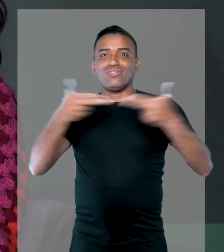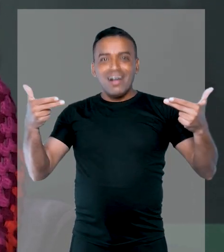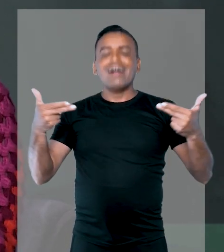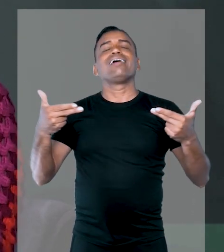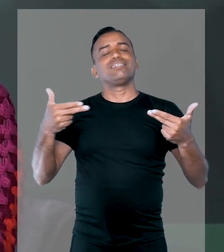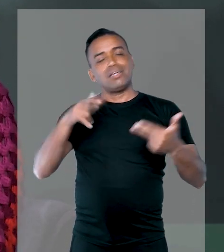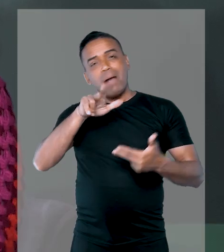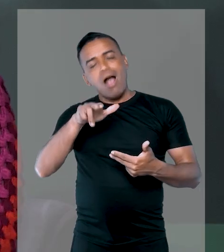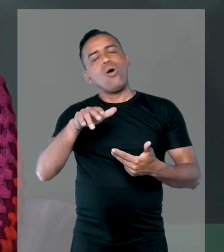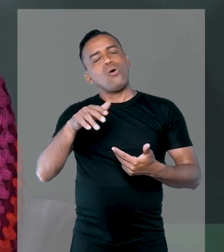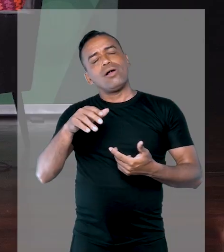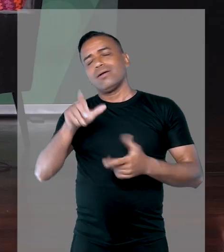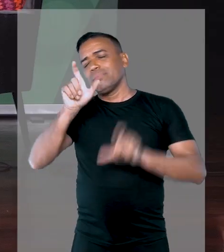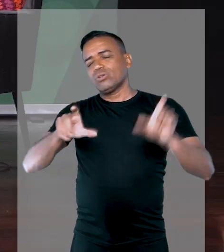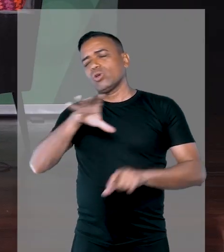emocionada.